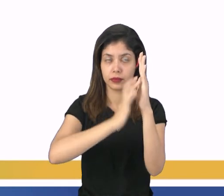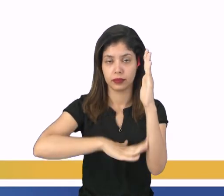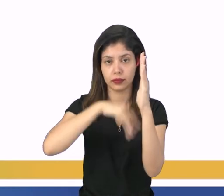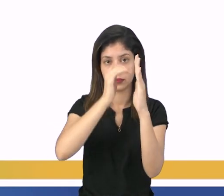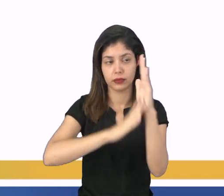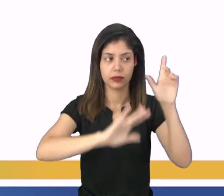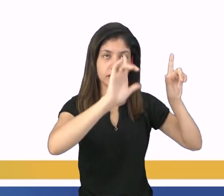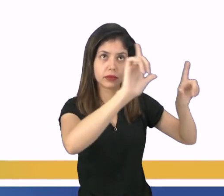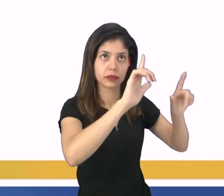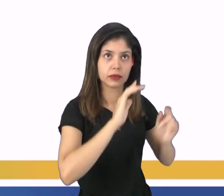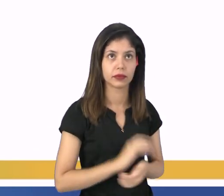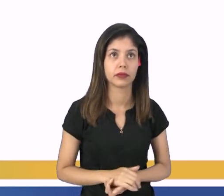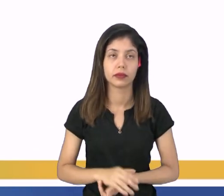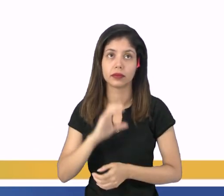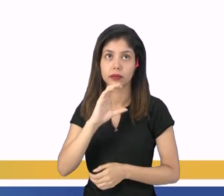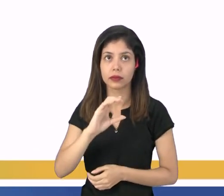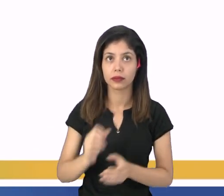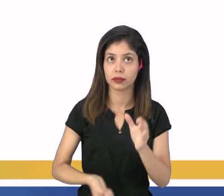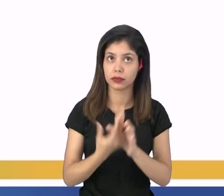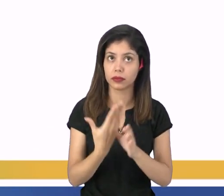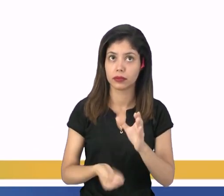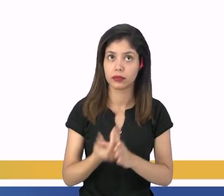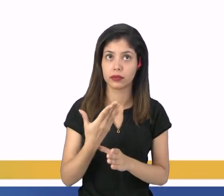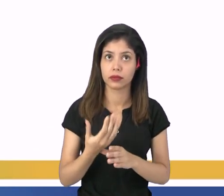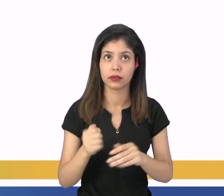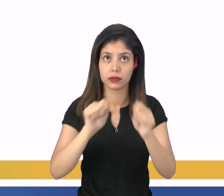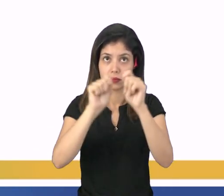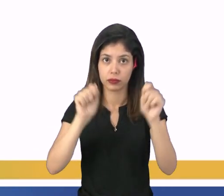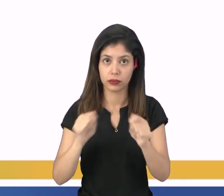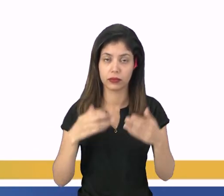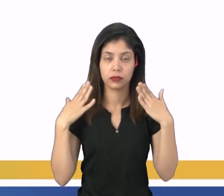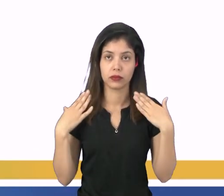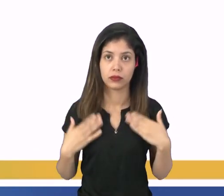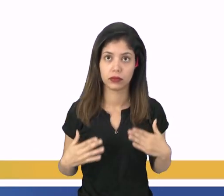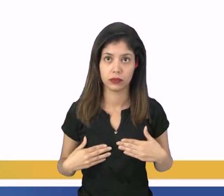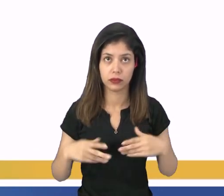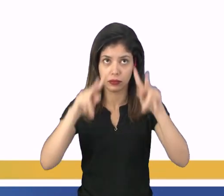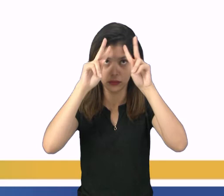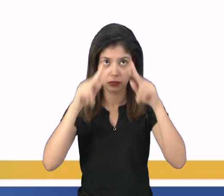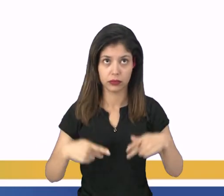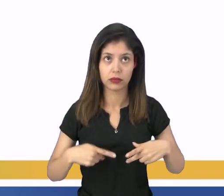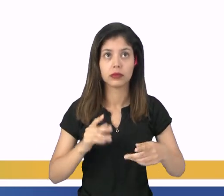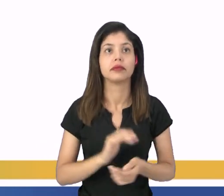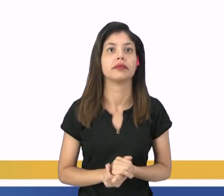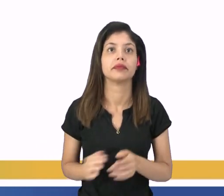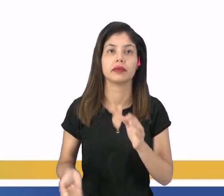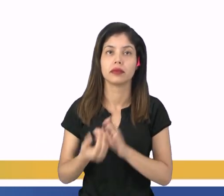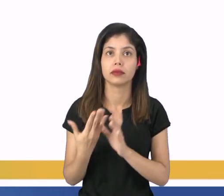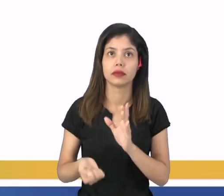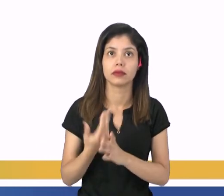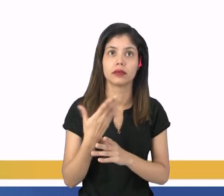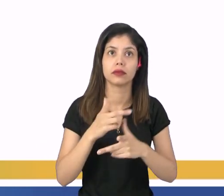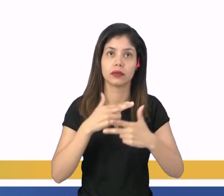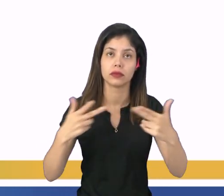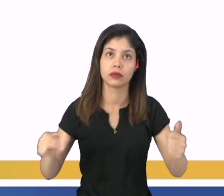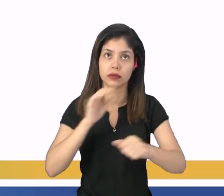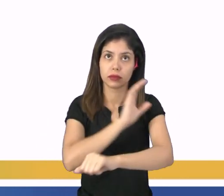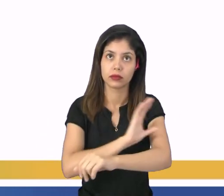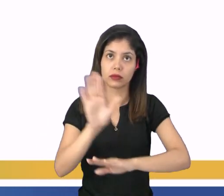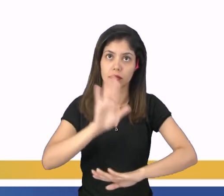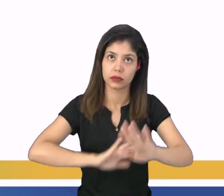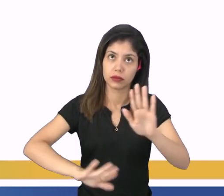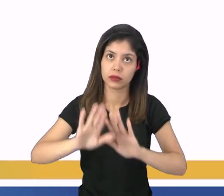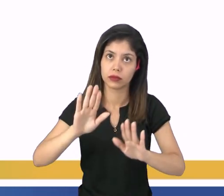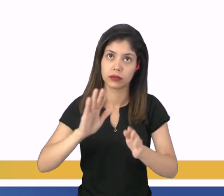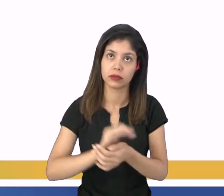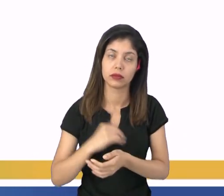B, pintura de telas, letra C, produção de esculturas do corpo humano, ou letra D, produção de